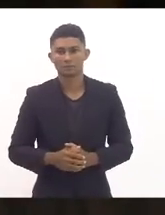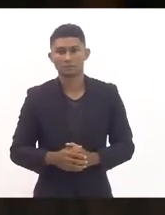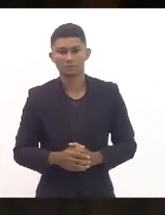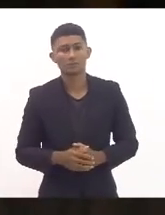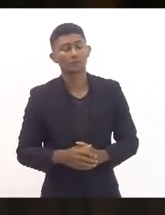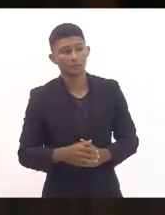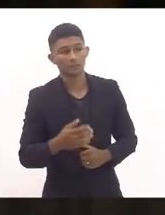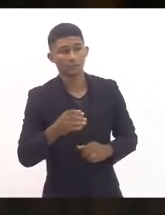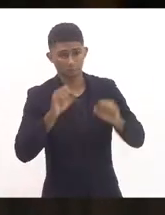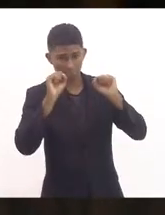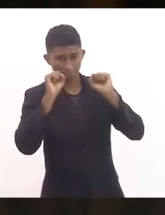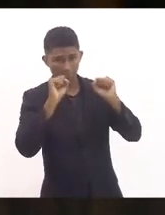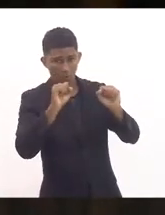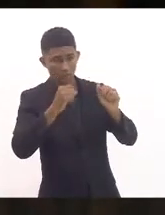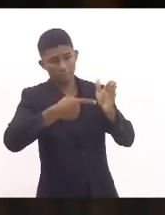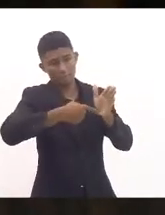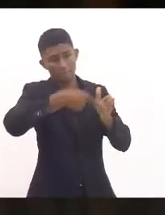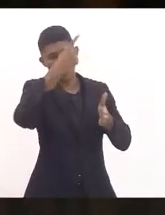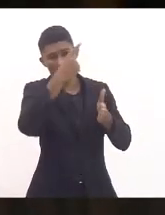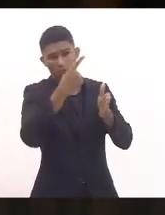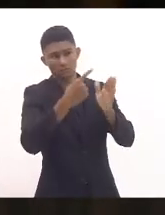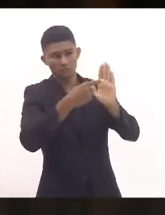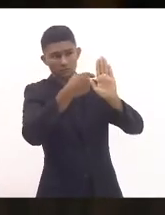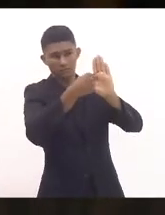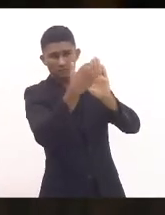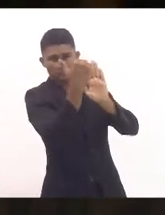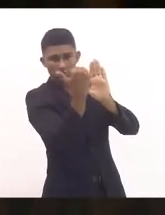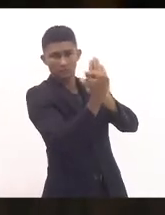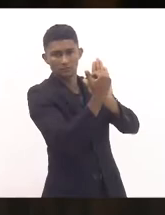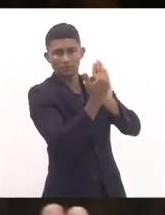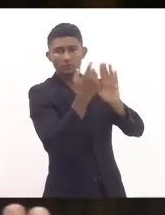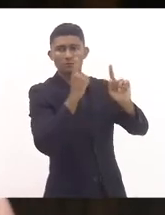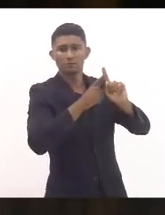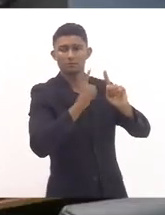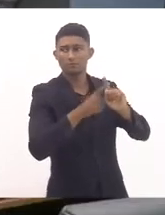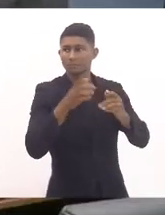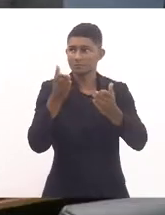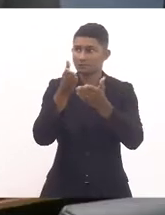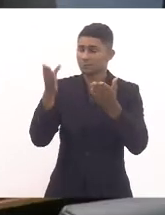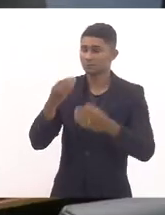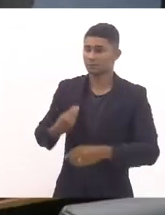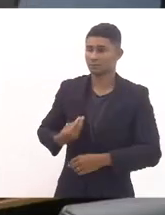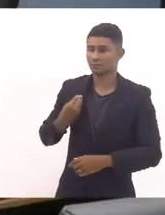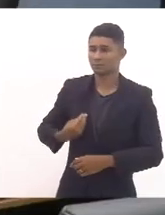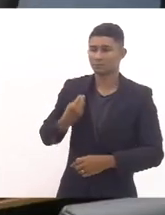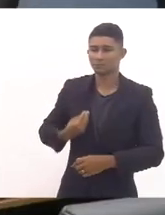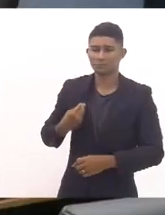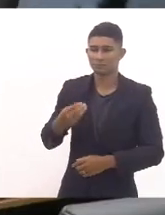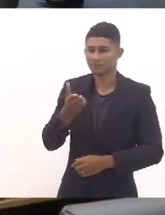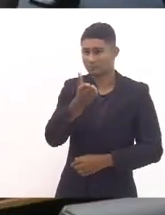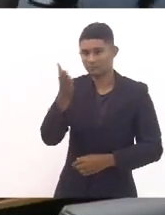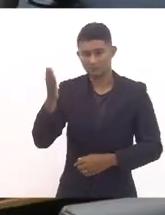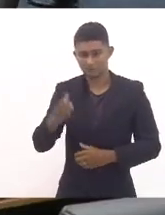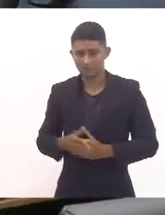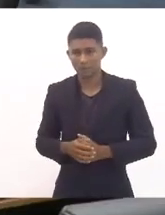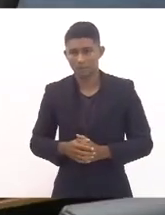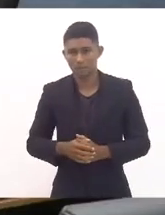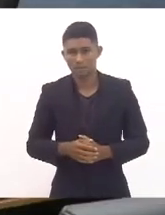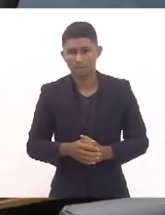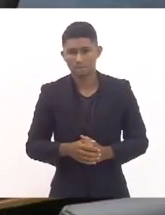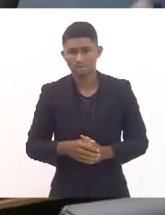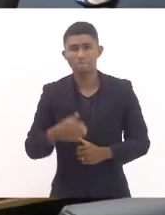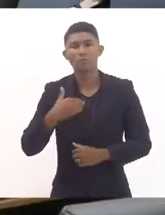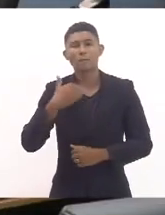na extraordinária, colocar em primeiro lugar por conta da presença dos nossos torcedores. Vou submeter